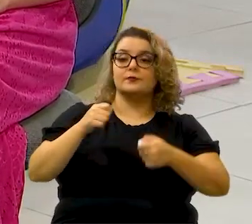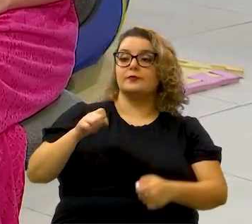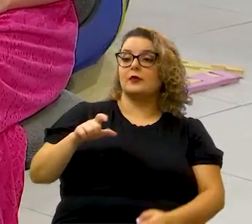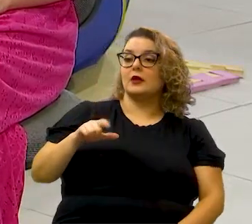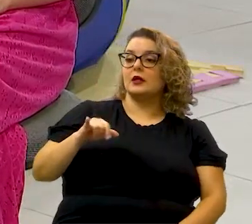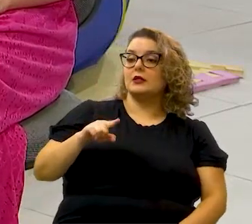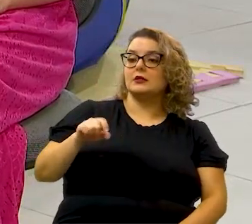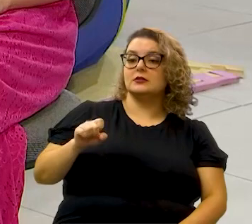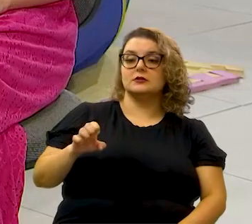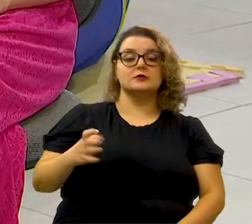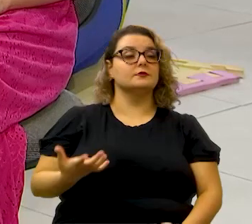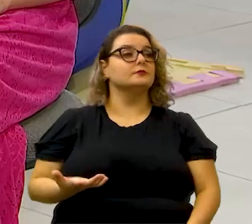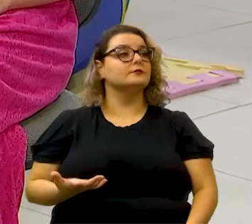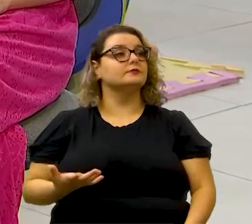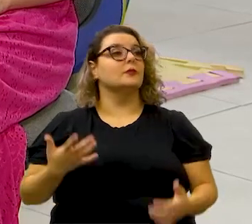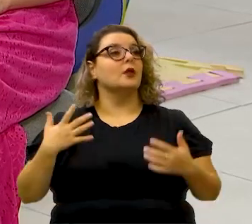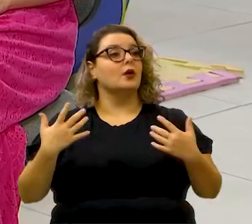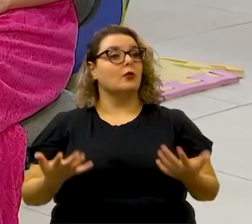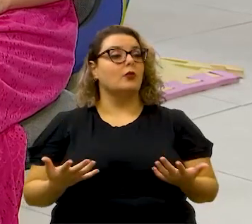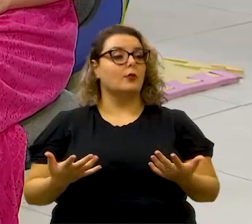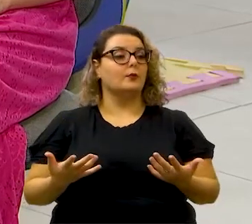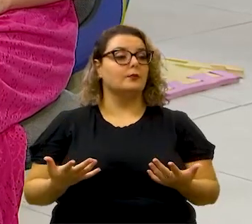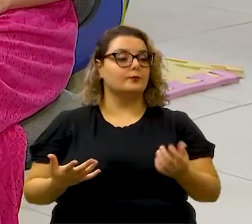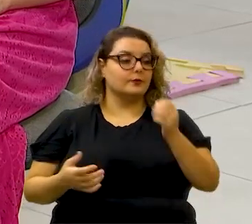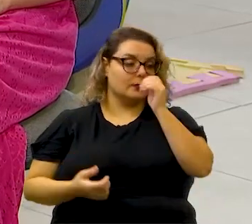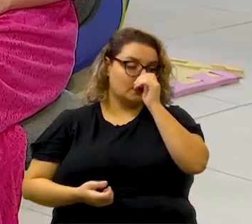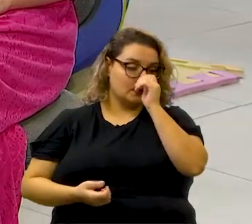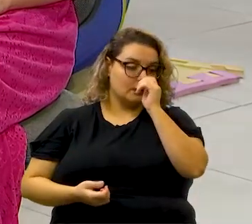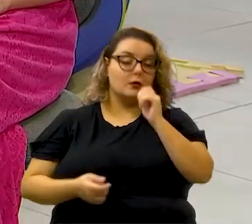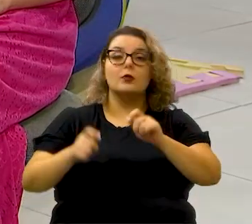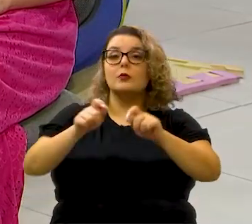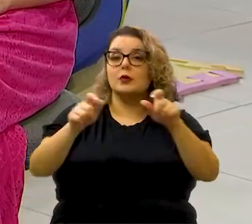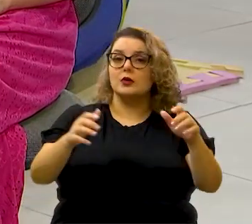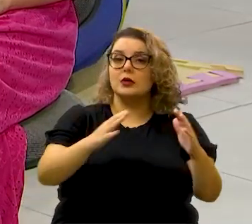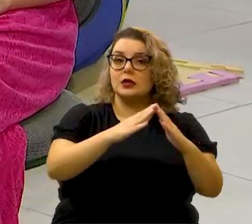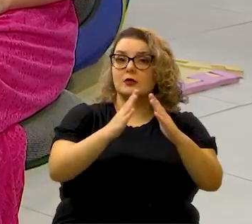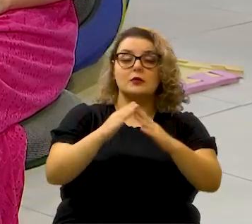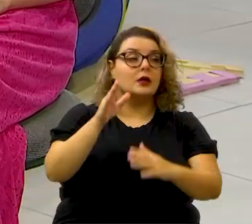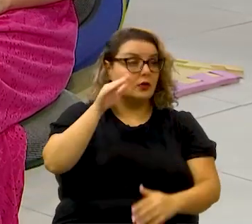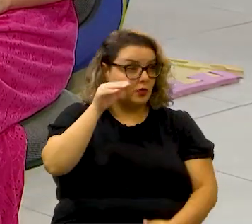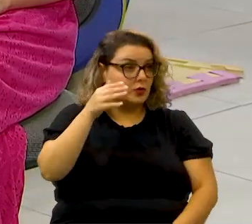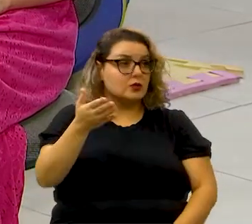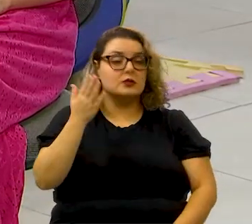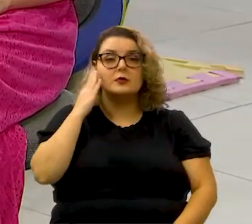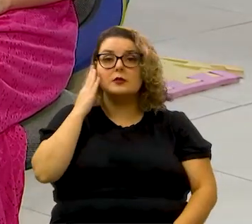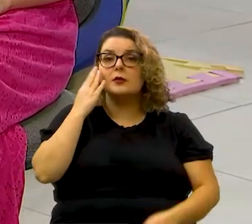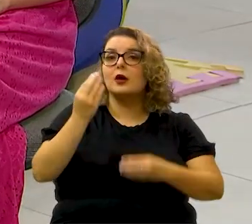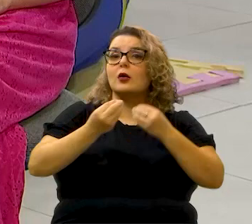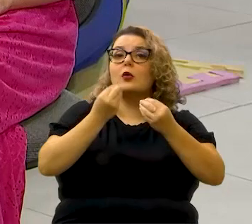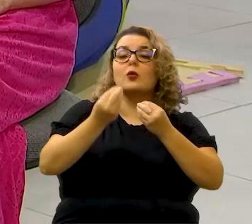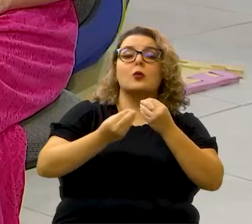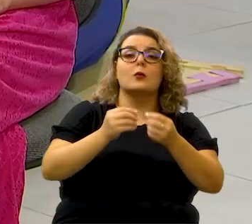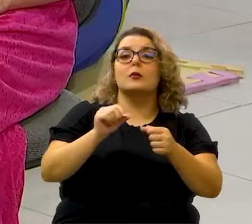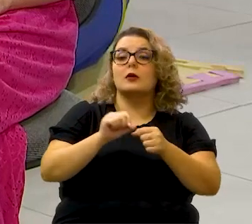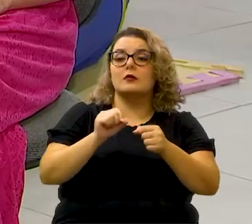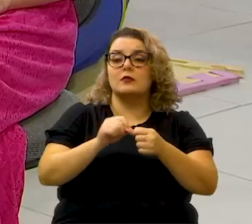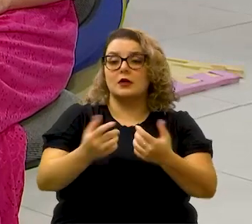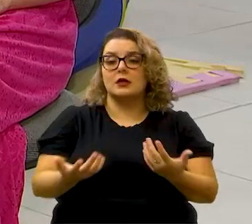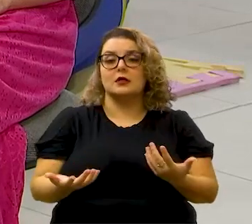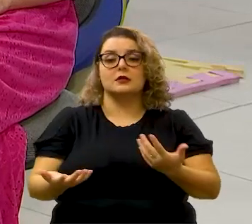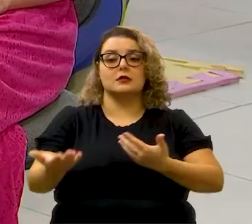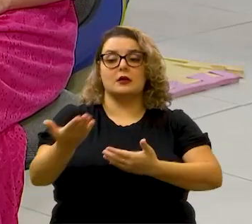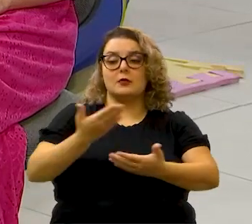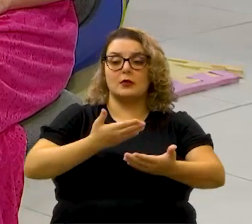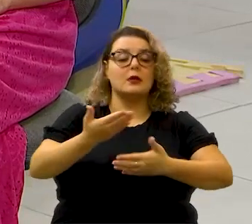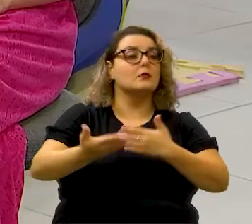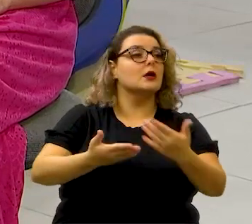aqui a entrevista com a Elise. Bom, certamente o pessoal que está em casa está curioso para saber como é